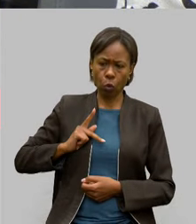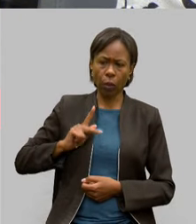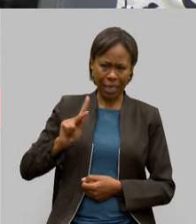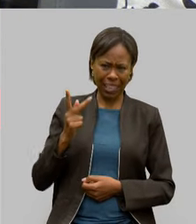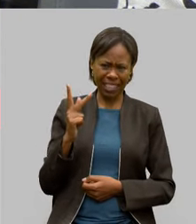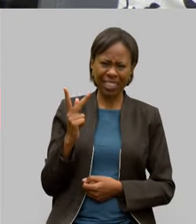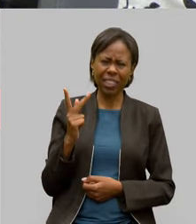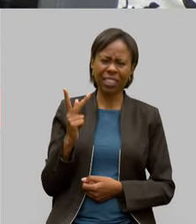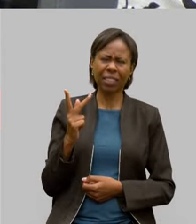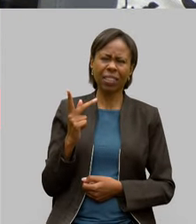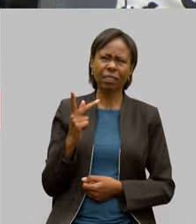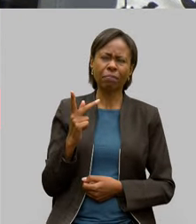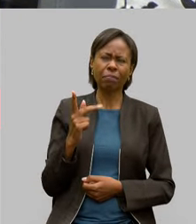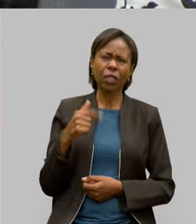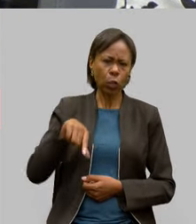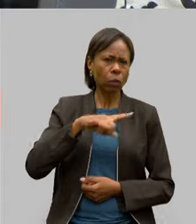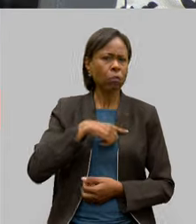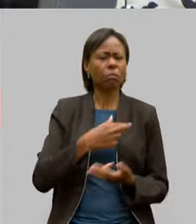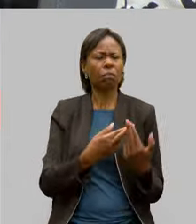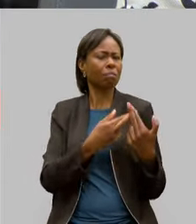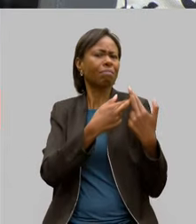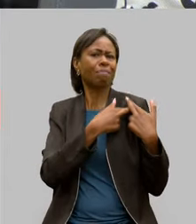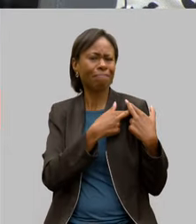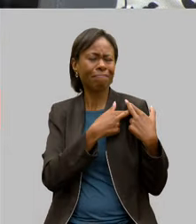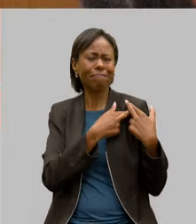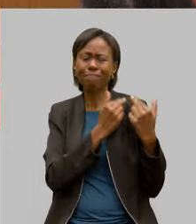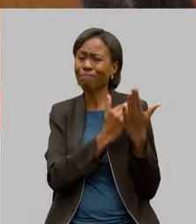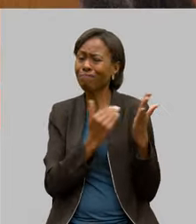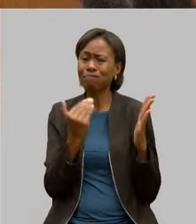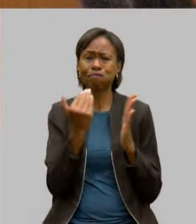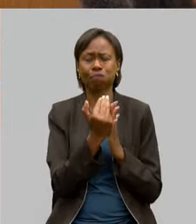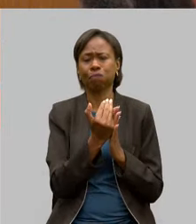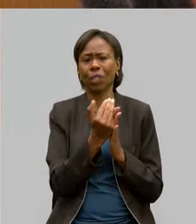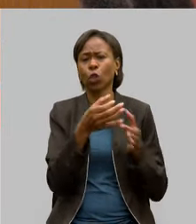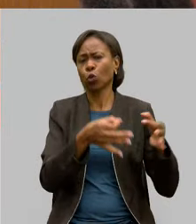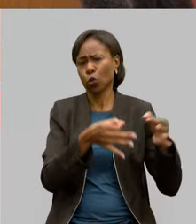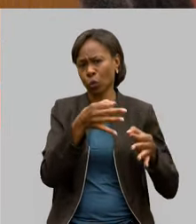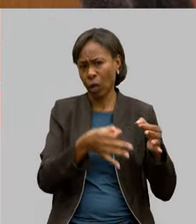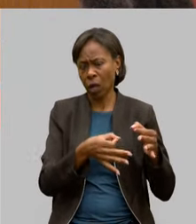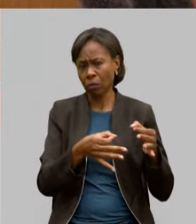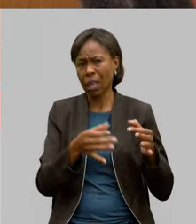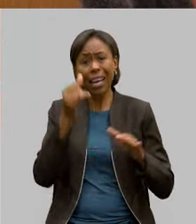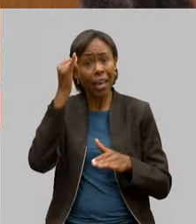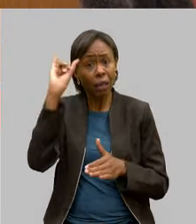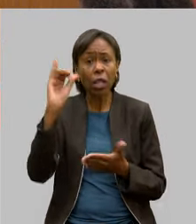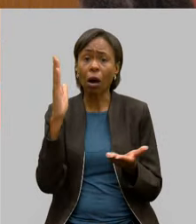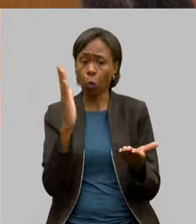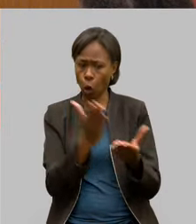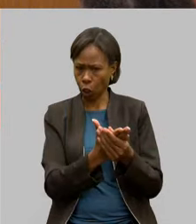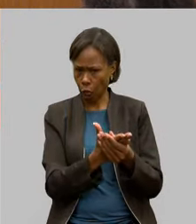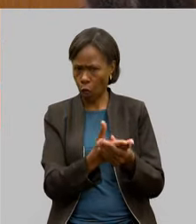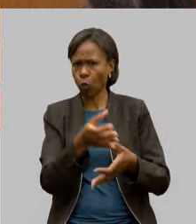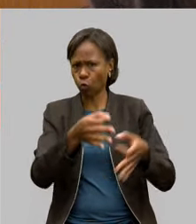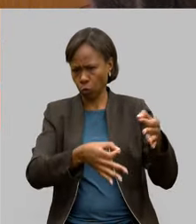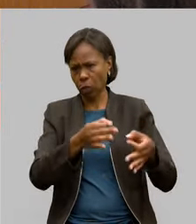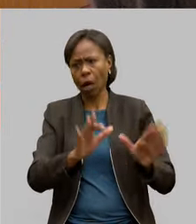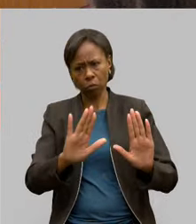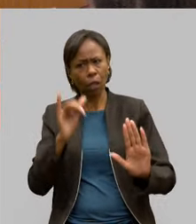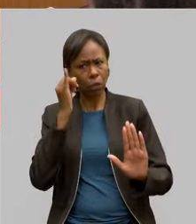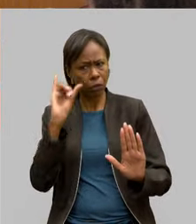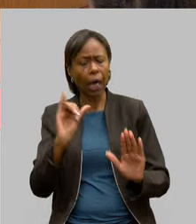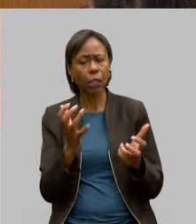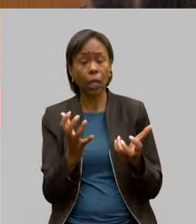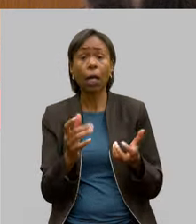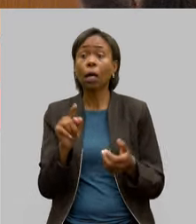muito grande não só na atuação judicial a gente quer evitar o processo judicial né e eu vou tô vendo aqui o